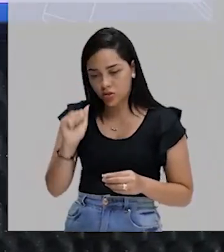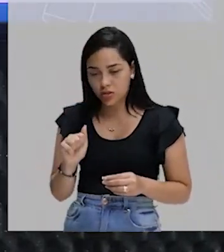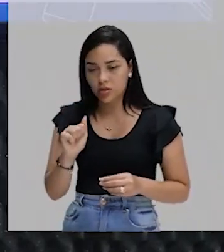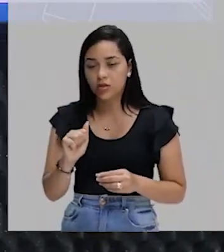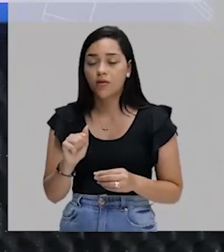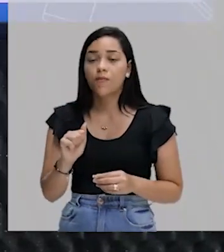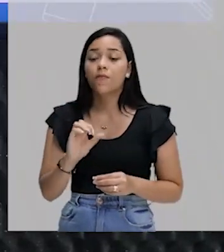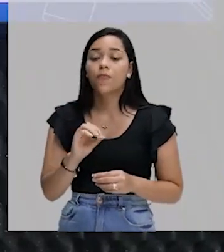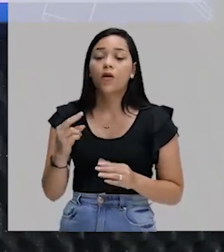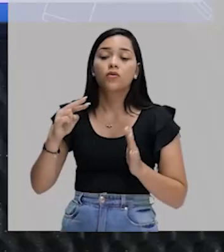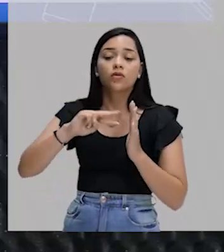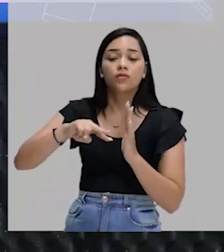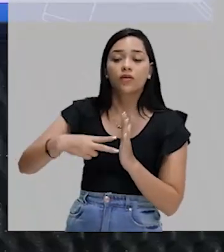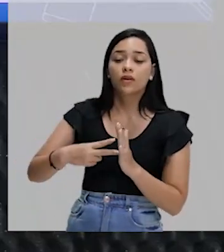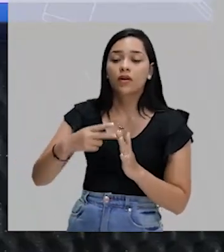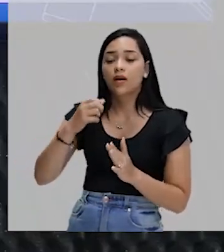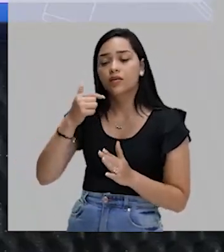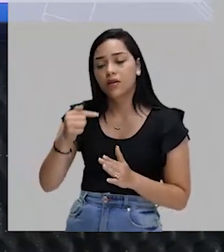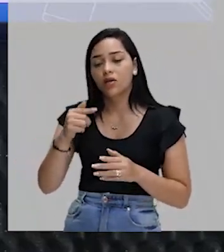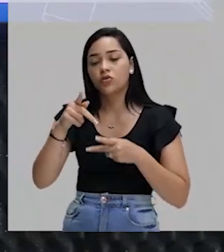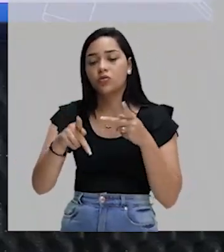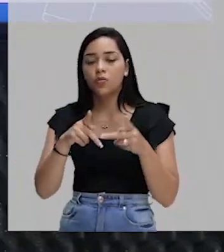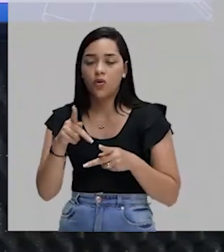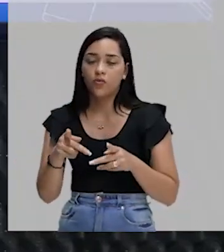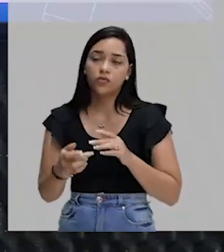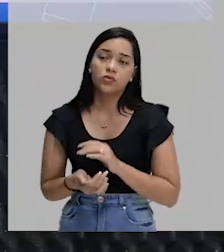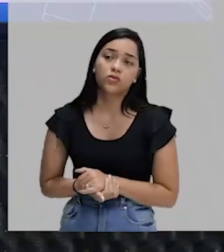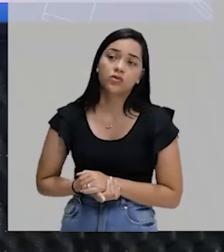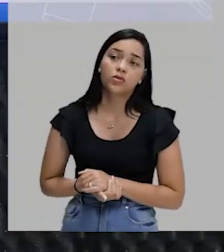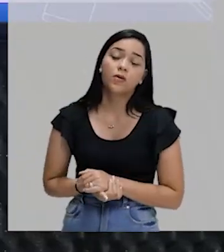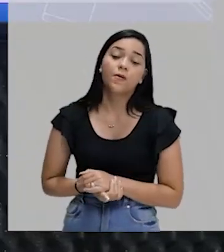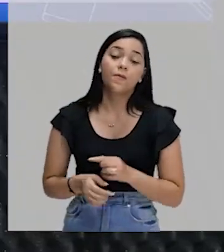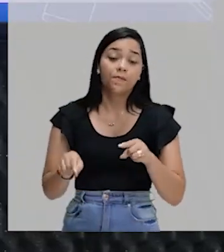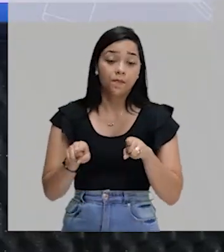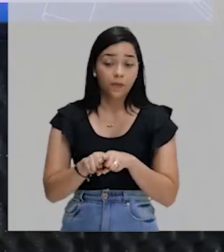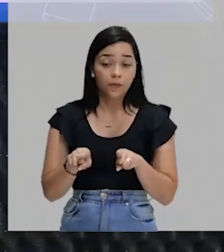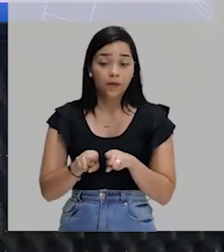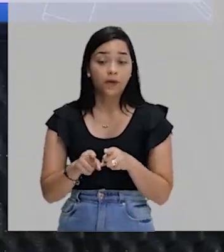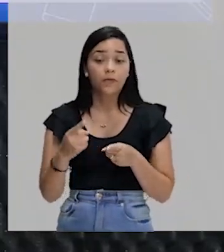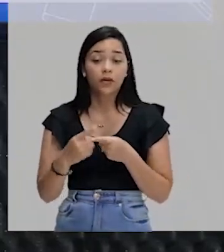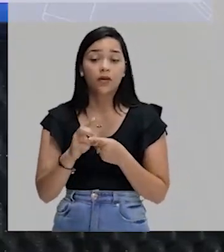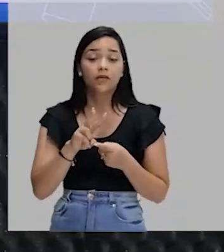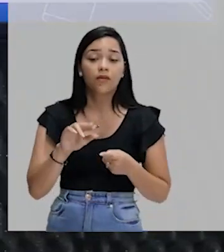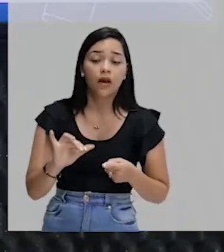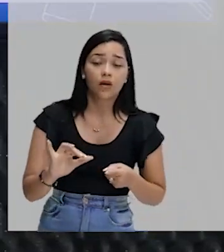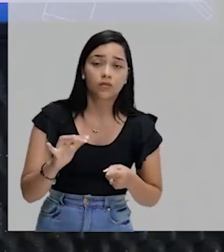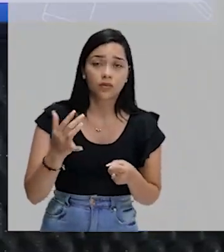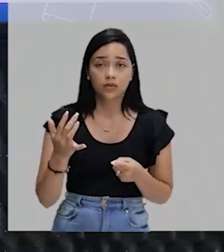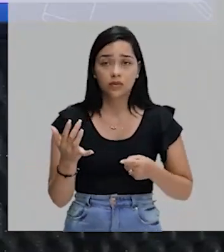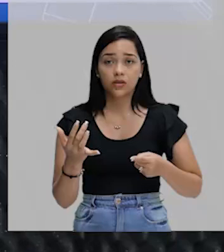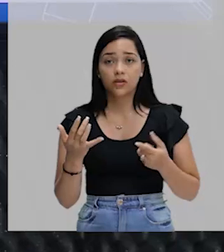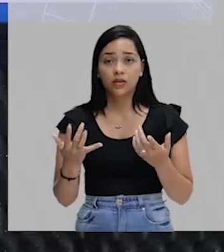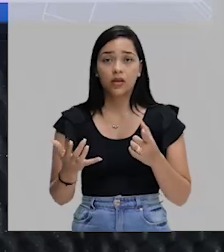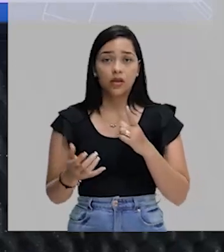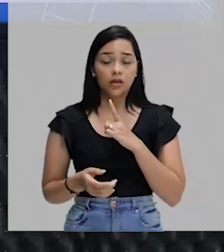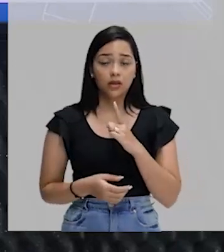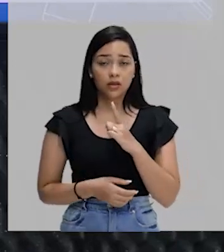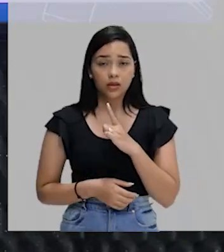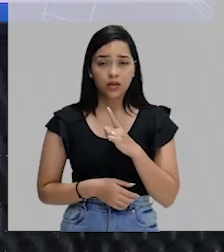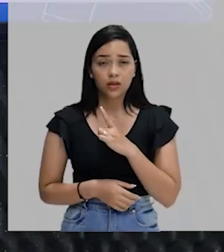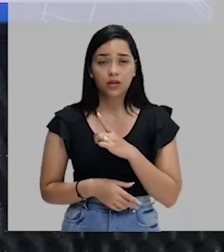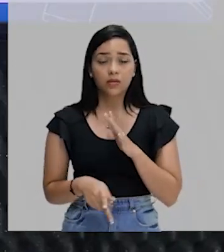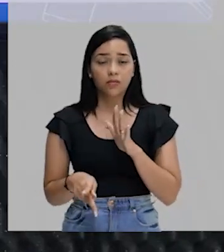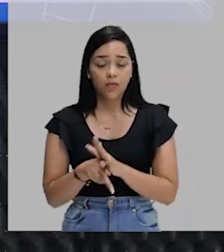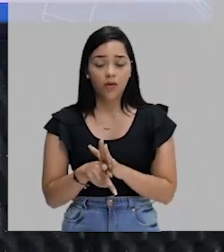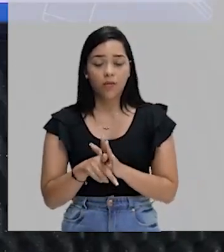seja, a Guerra Guaranítica era chamada de Guerra dos Sete Povos das Missões porque ela vai acontecer justamente